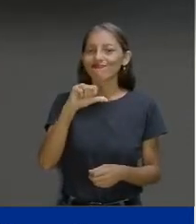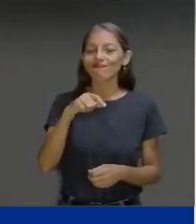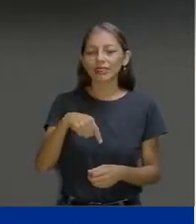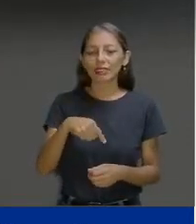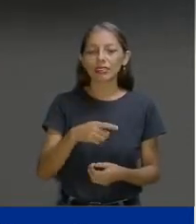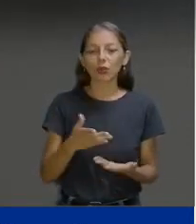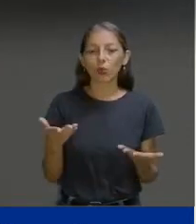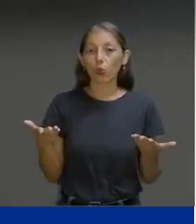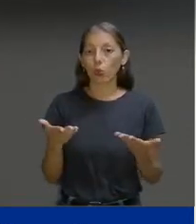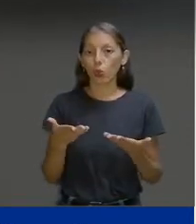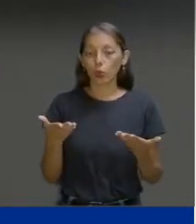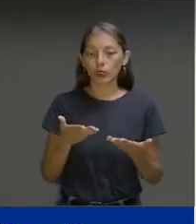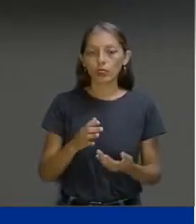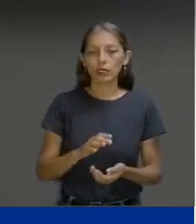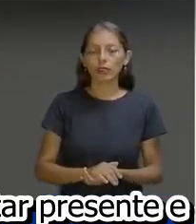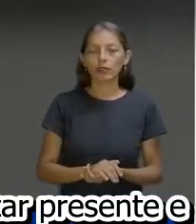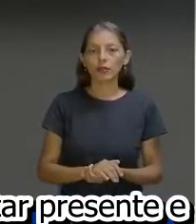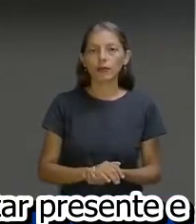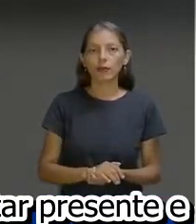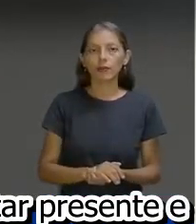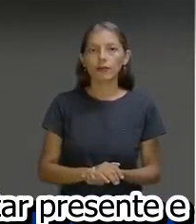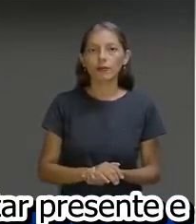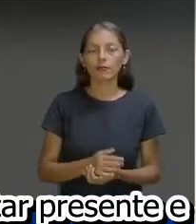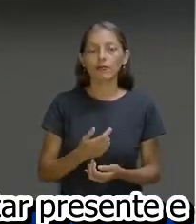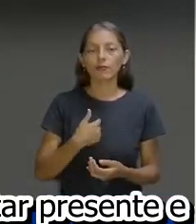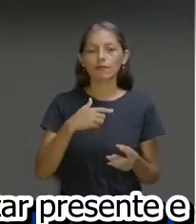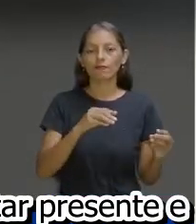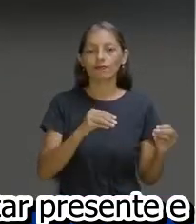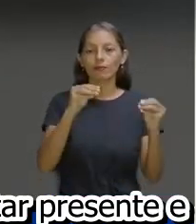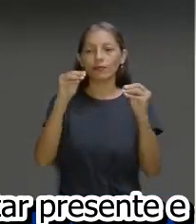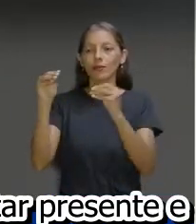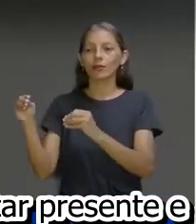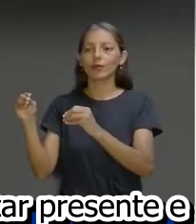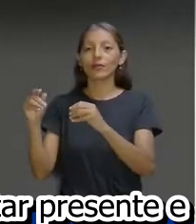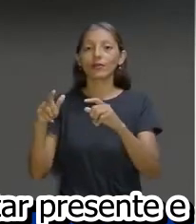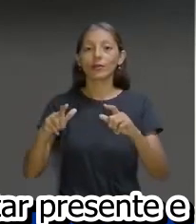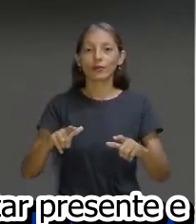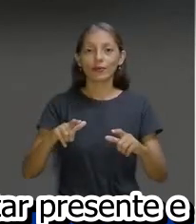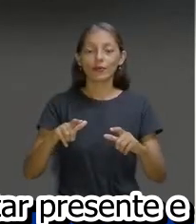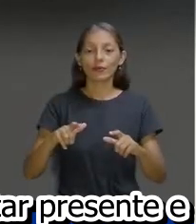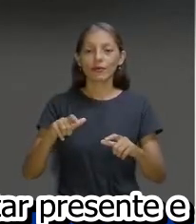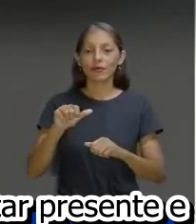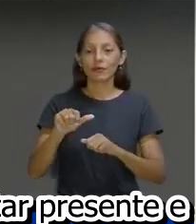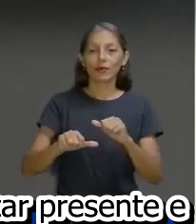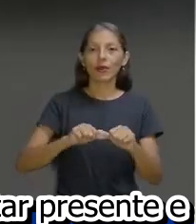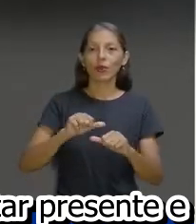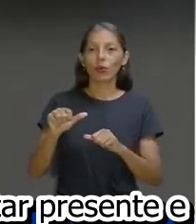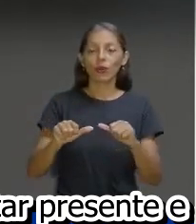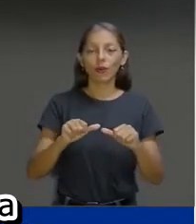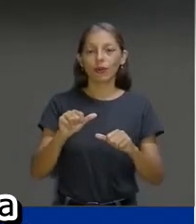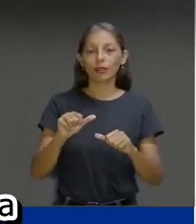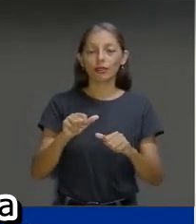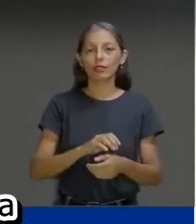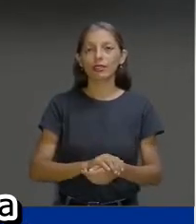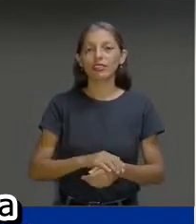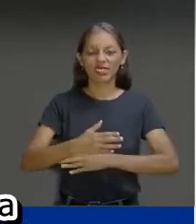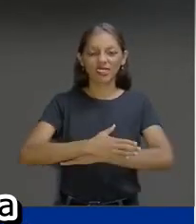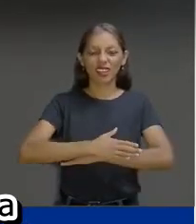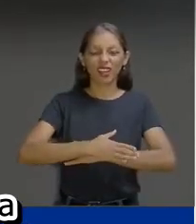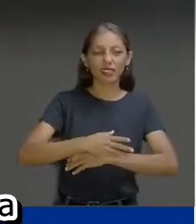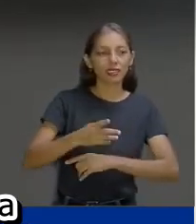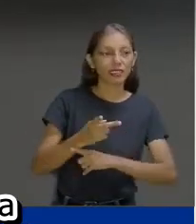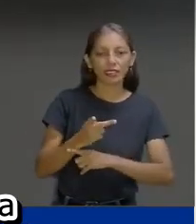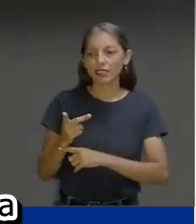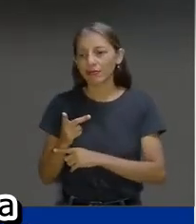que eu consegui aqui na Associação dos Magistrados, eu consegui um local para estar presente.